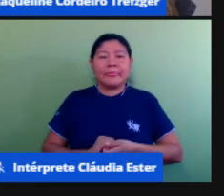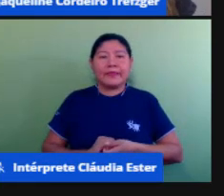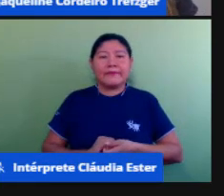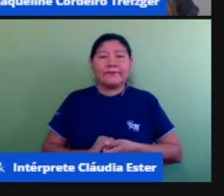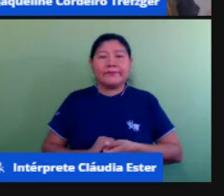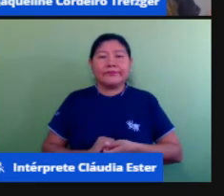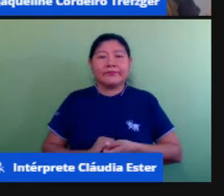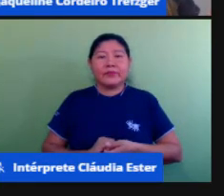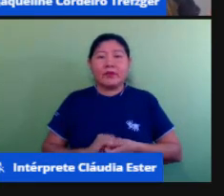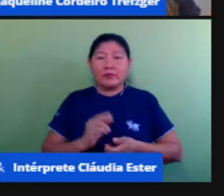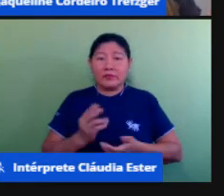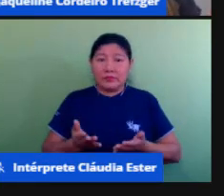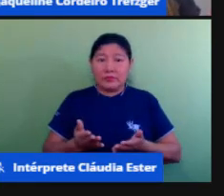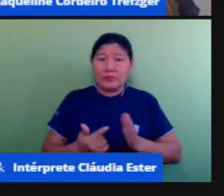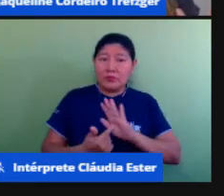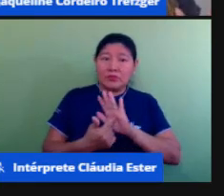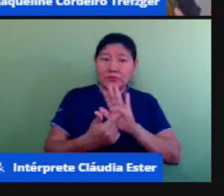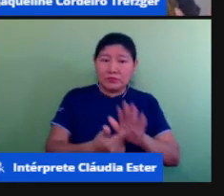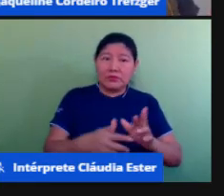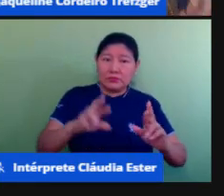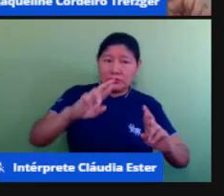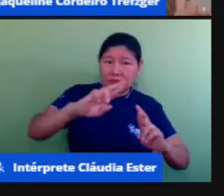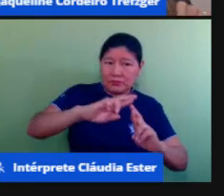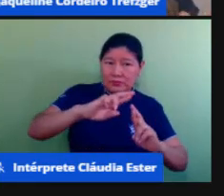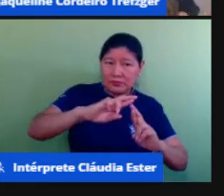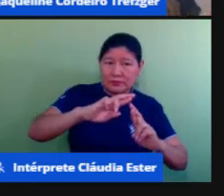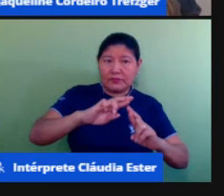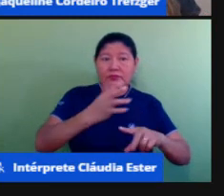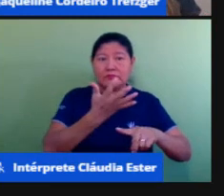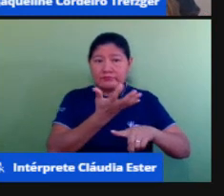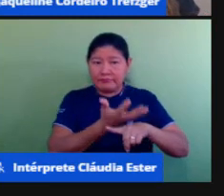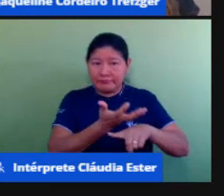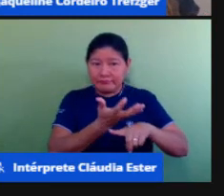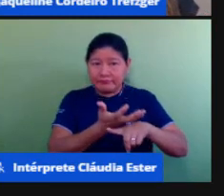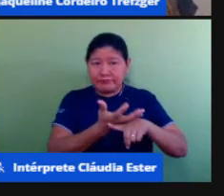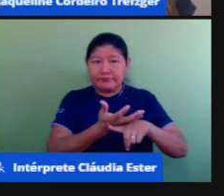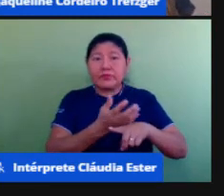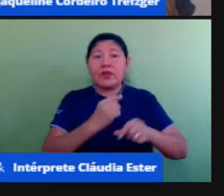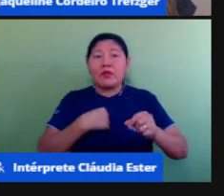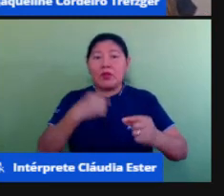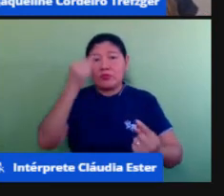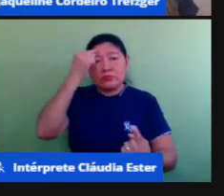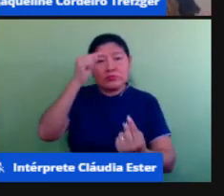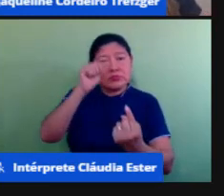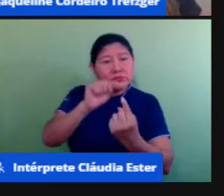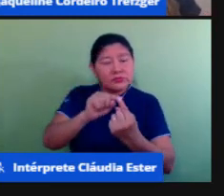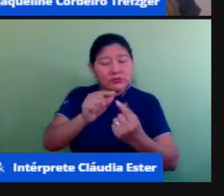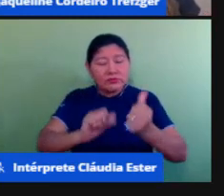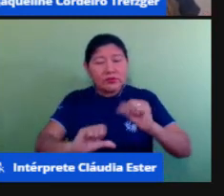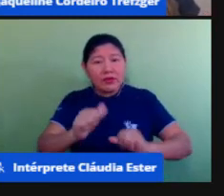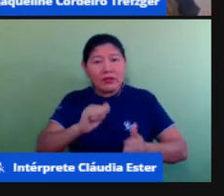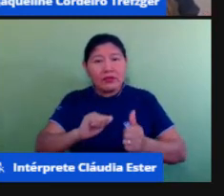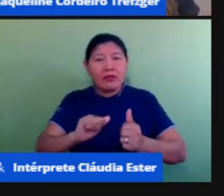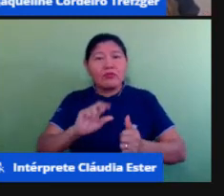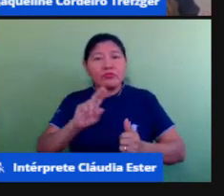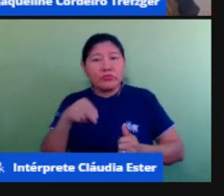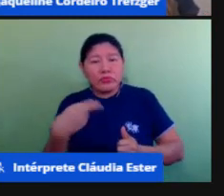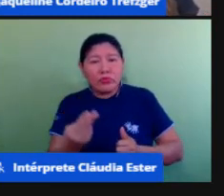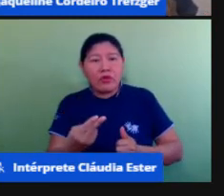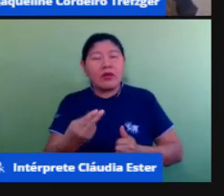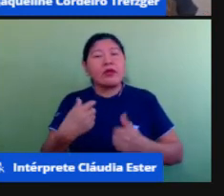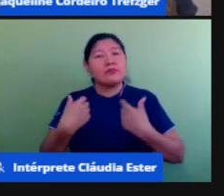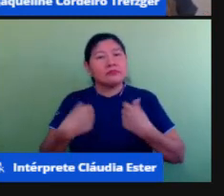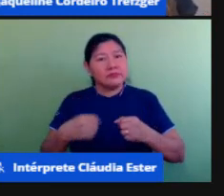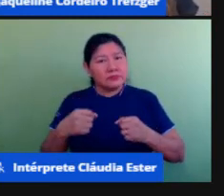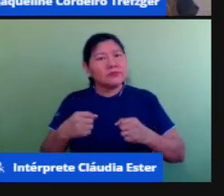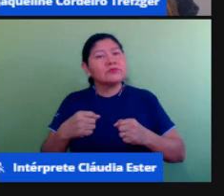Então, de acordo com o nosso referencial curricular, a finalidade da avaliação é o que precisamos considerar para planejar os meios